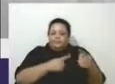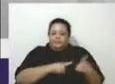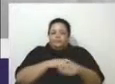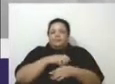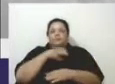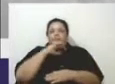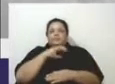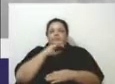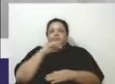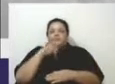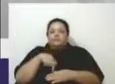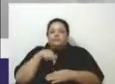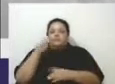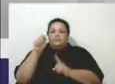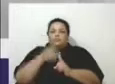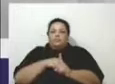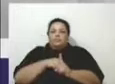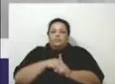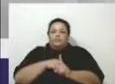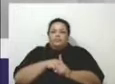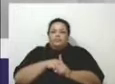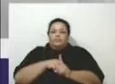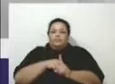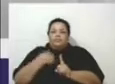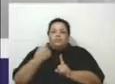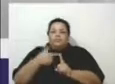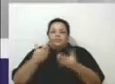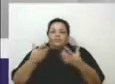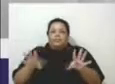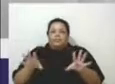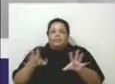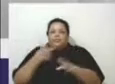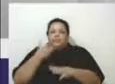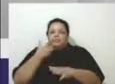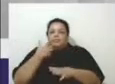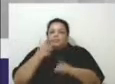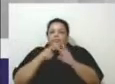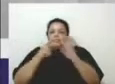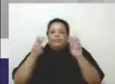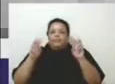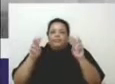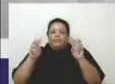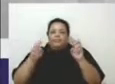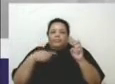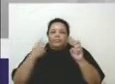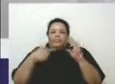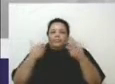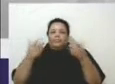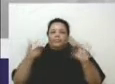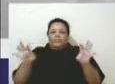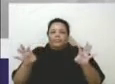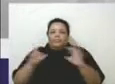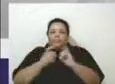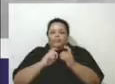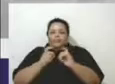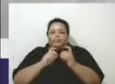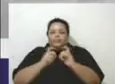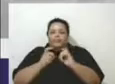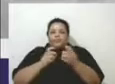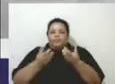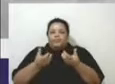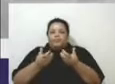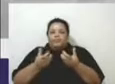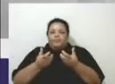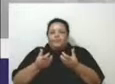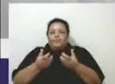né que a gente não queria falar na verdade é um tema que a gente não queria nem ficar porque a gente queria que os maus